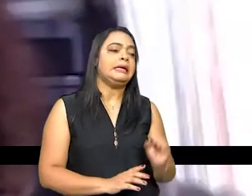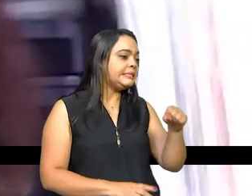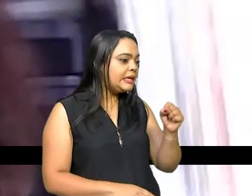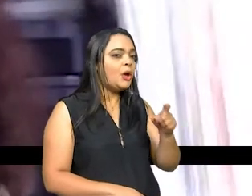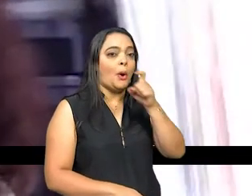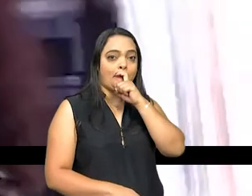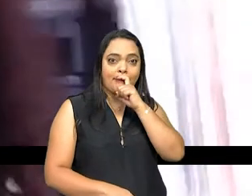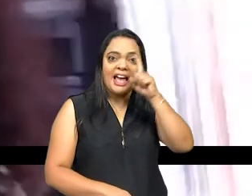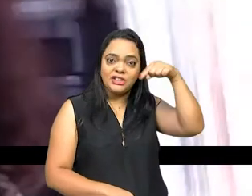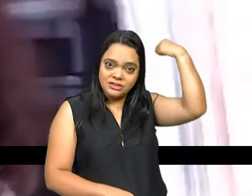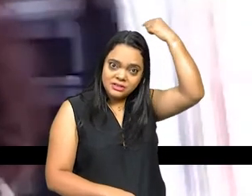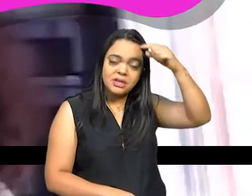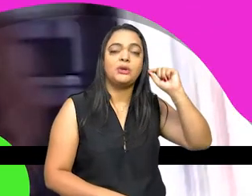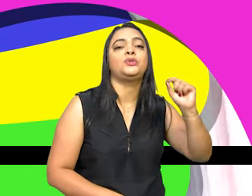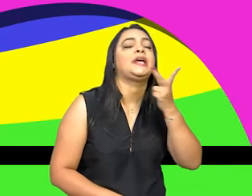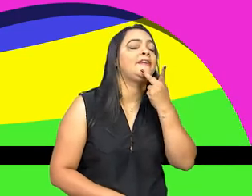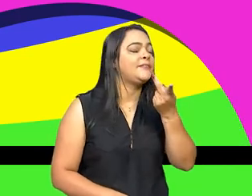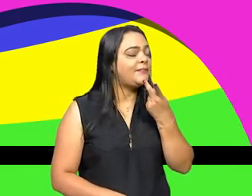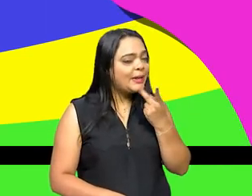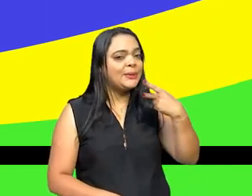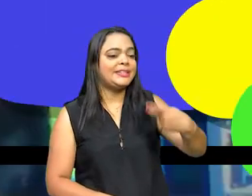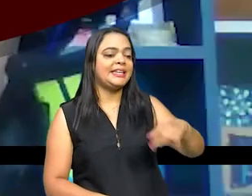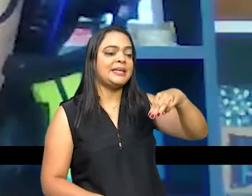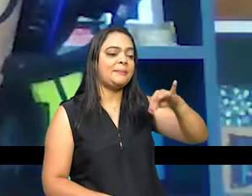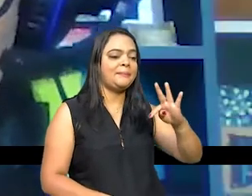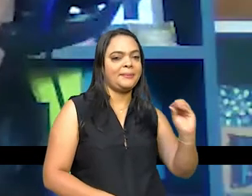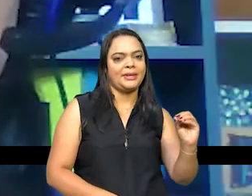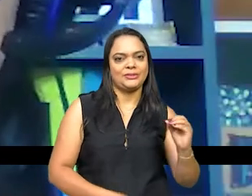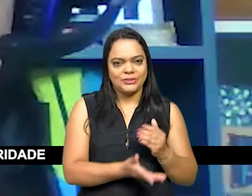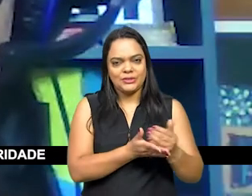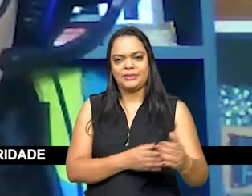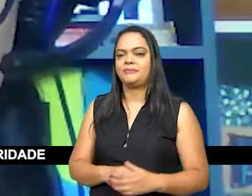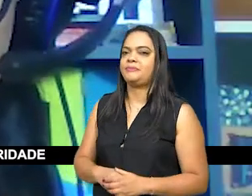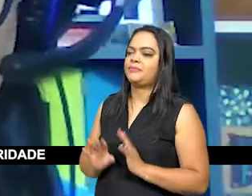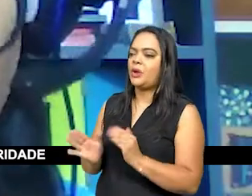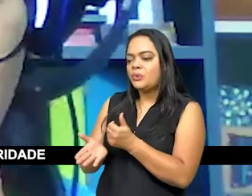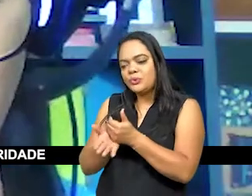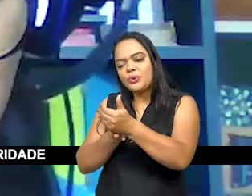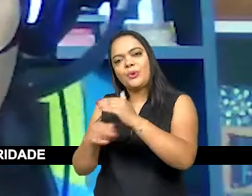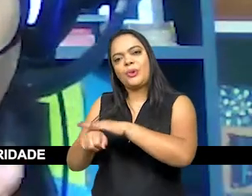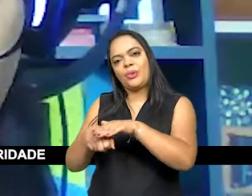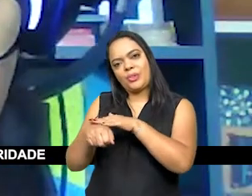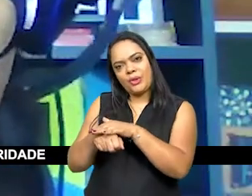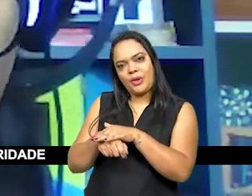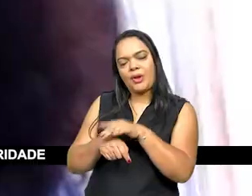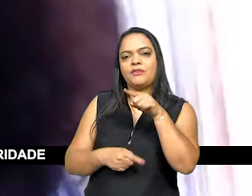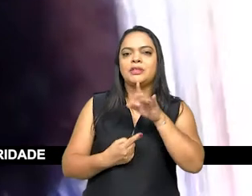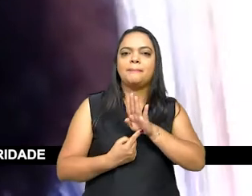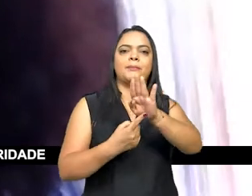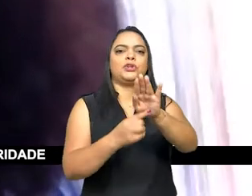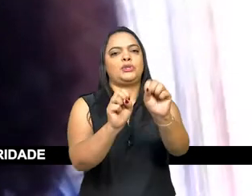fez referência a esse mito de origem. Sim, lá no início, né, da nossa conversa, quando tu apresentou o